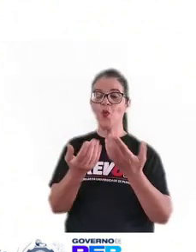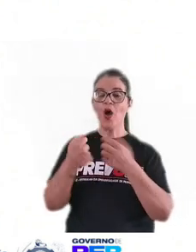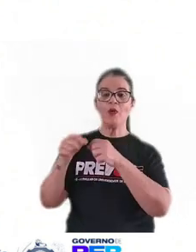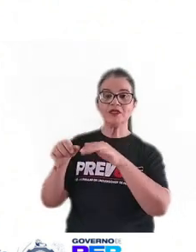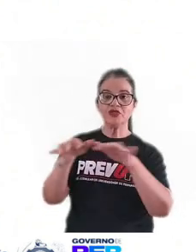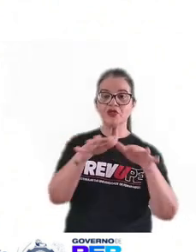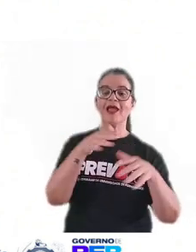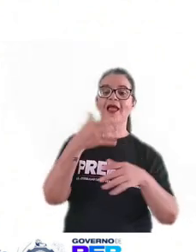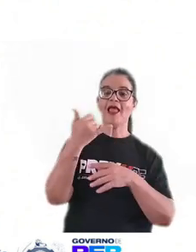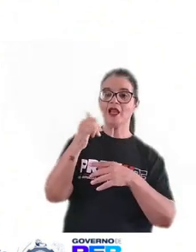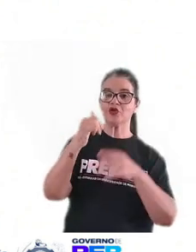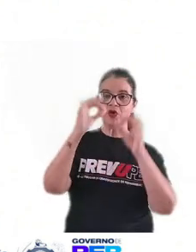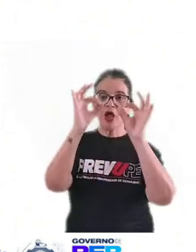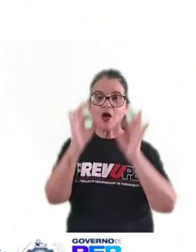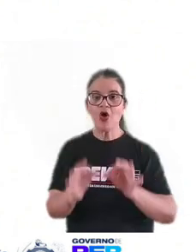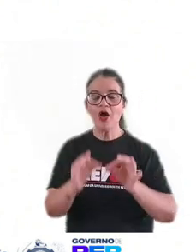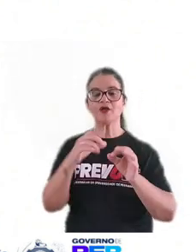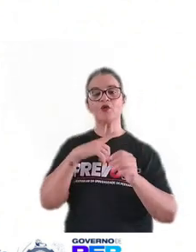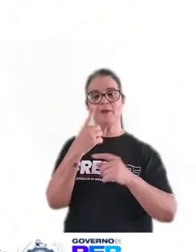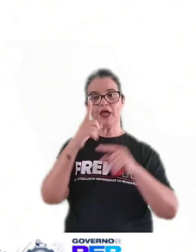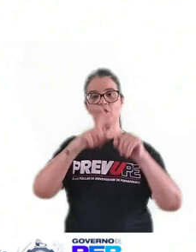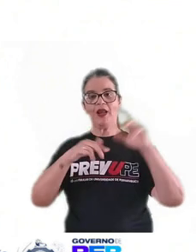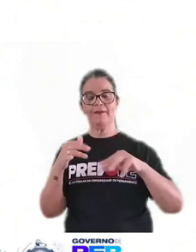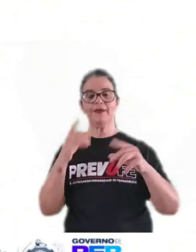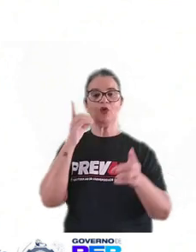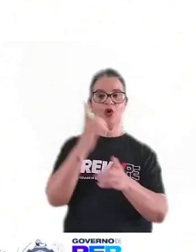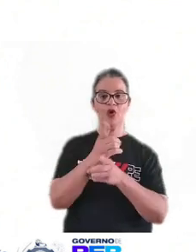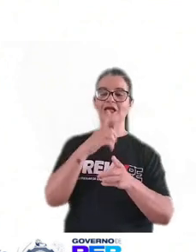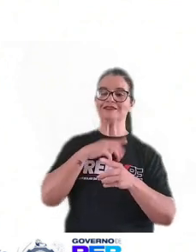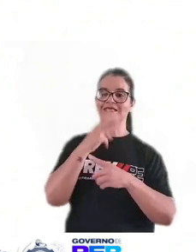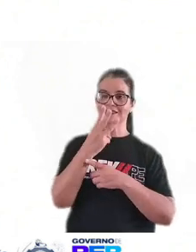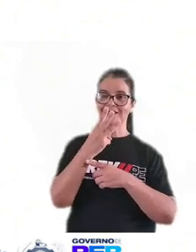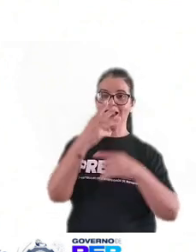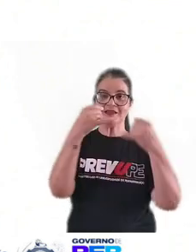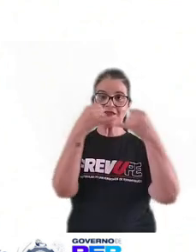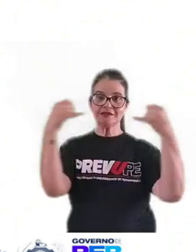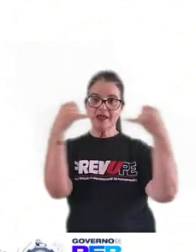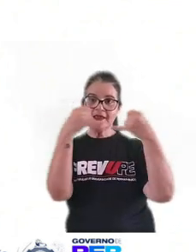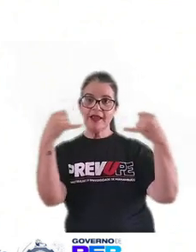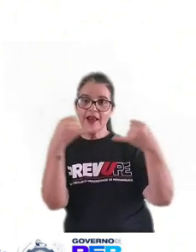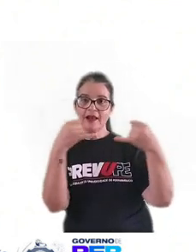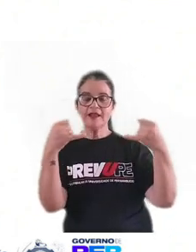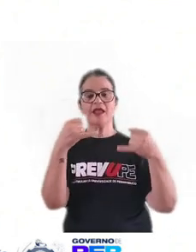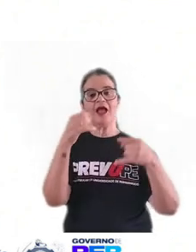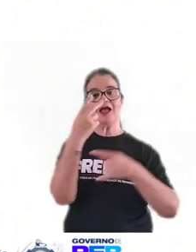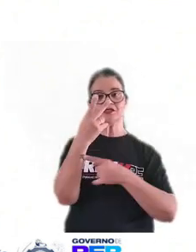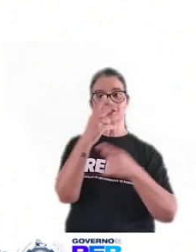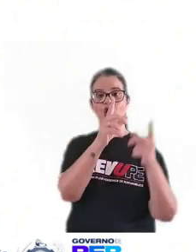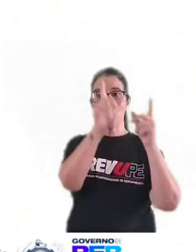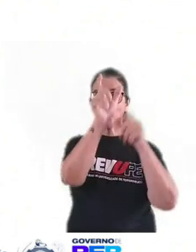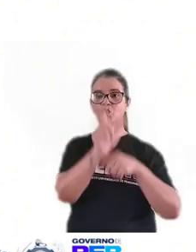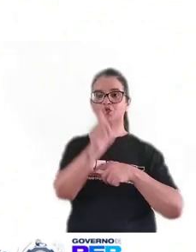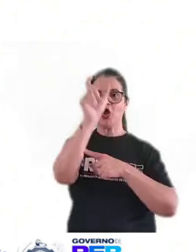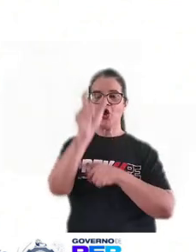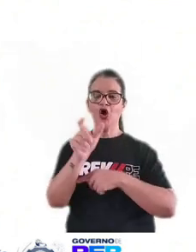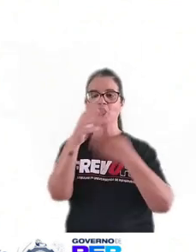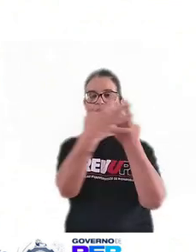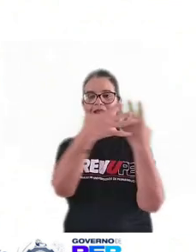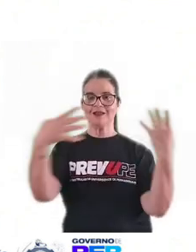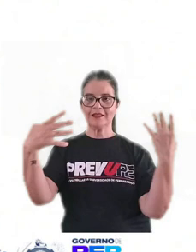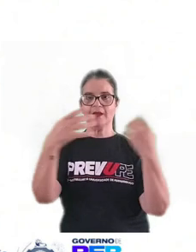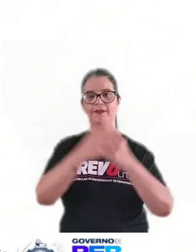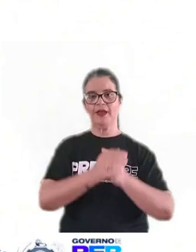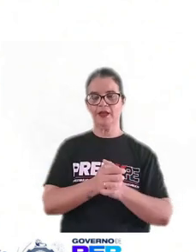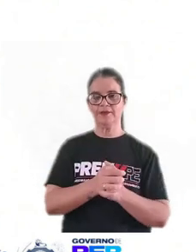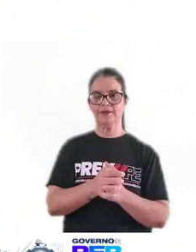qual é a distribuição eletrônica correta para um elemento localizado na terceira linha e segunda coluna da